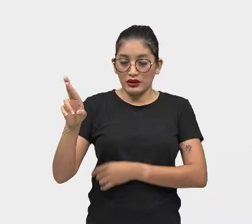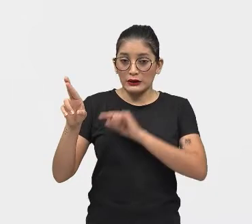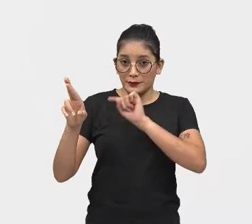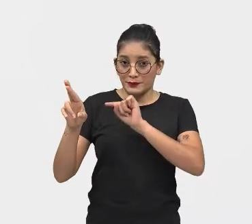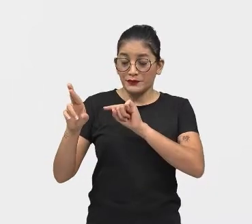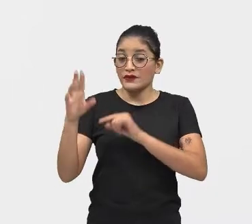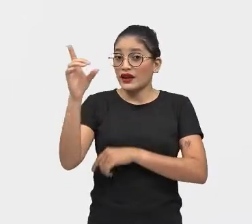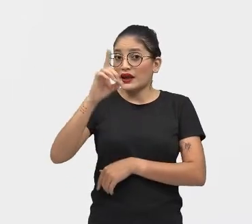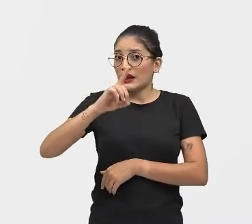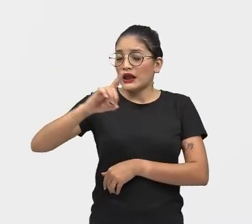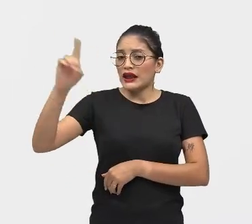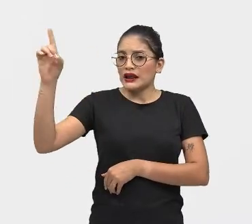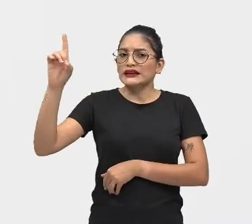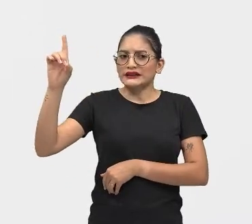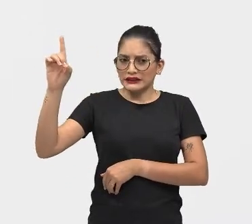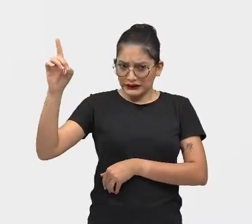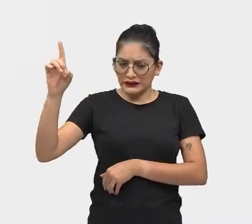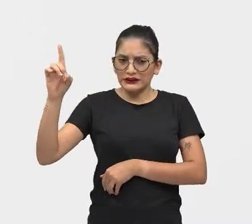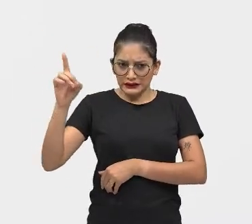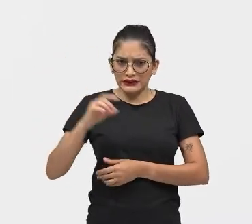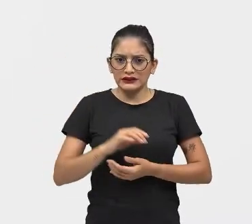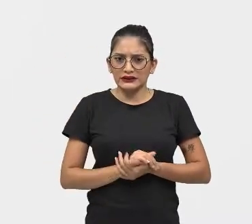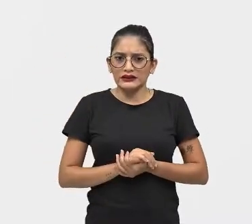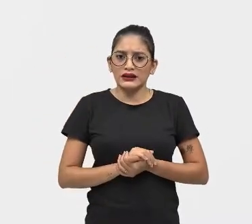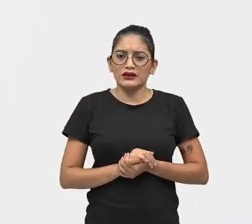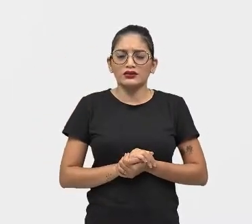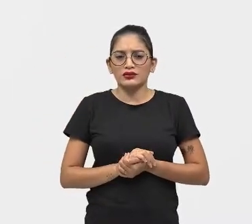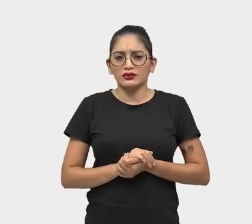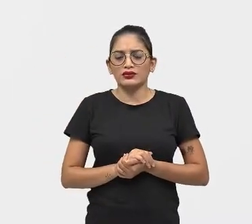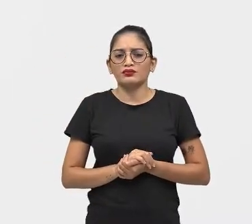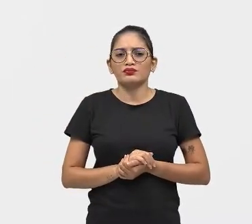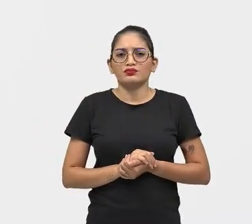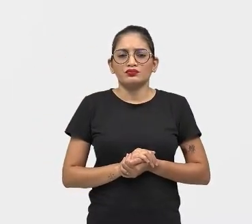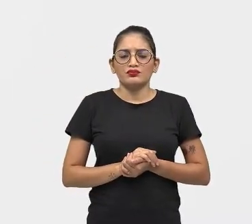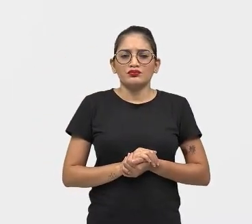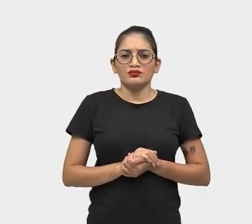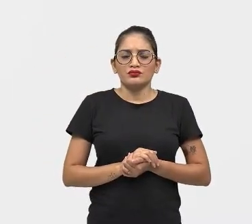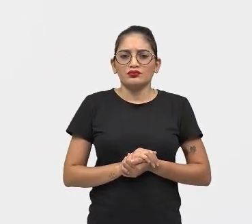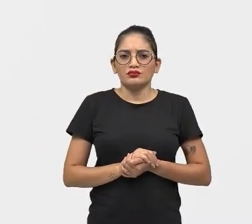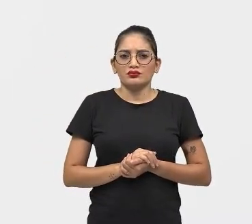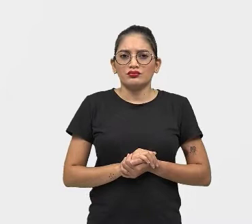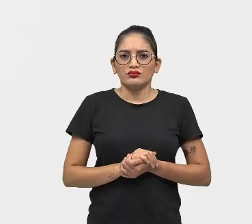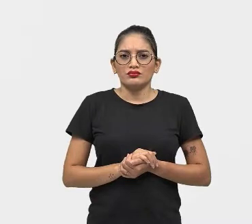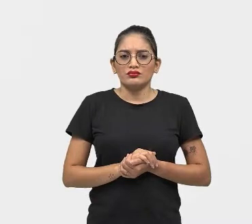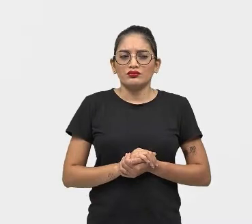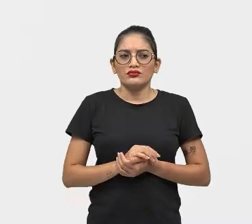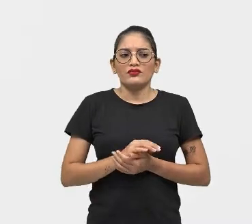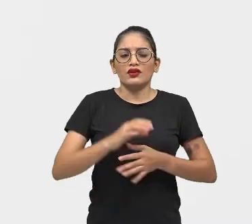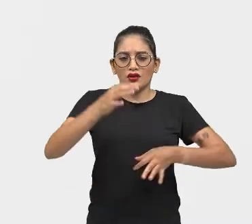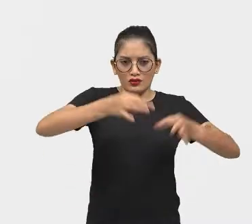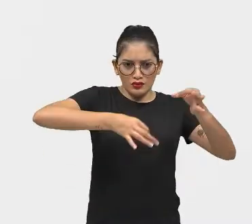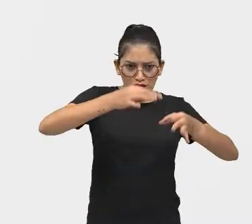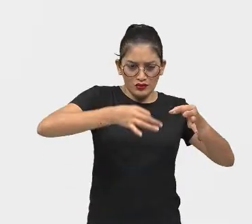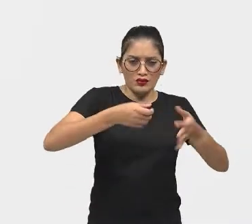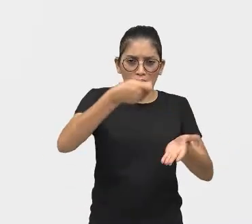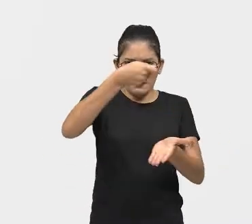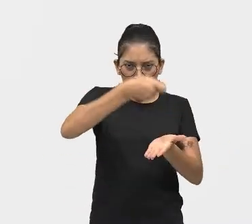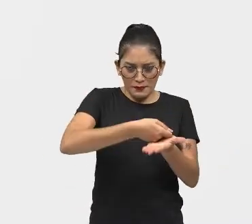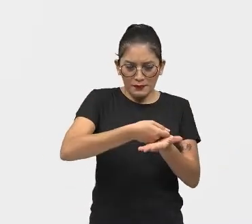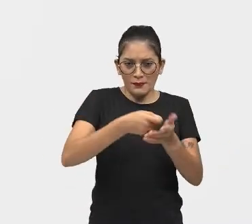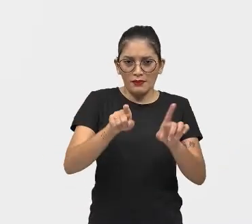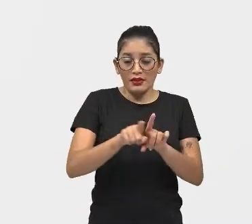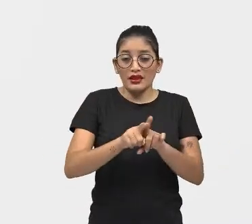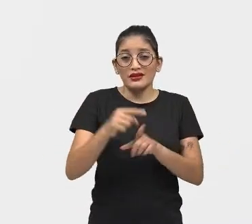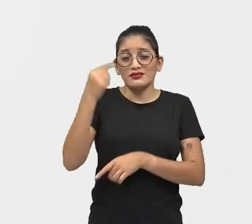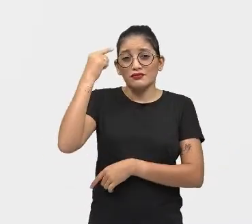Deus, ele redime o ser humano do pecado, julga e dá punição. Existe a noção